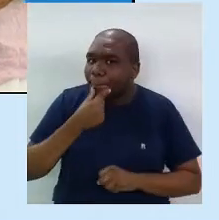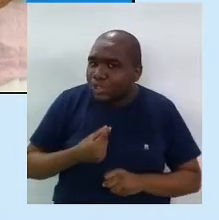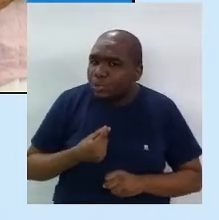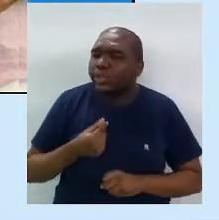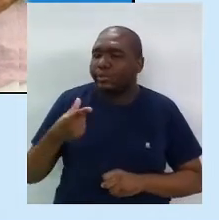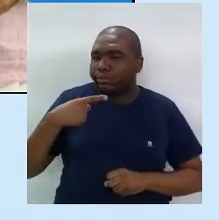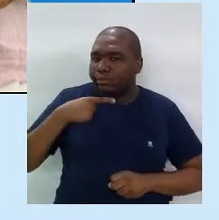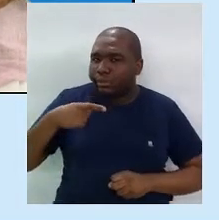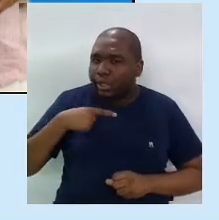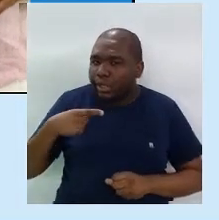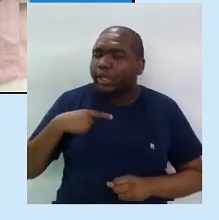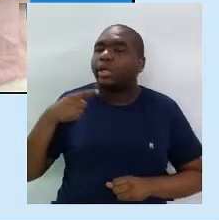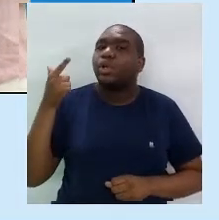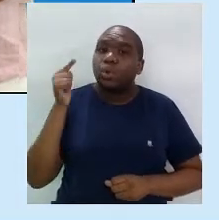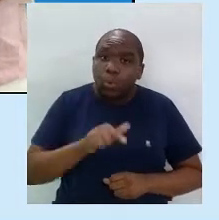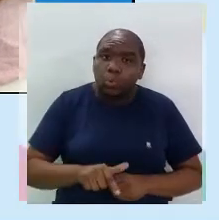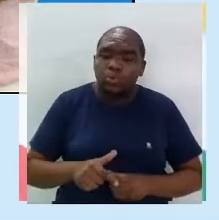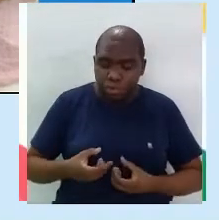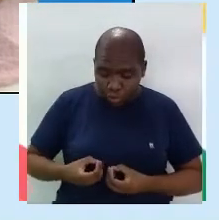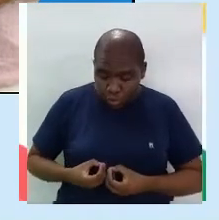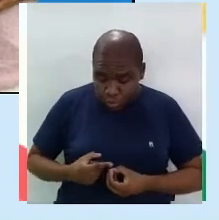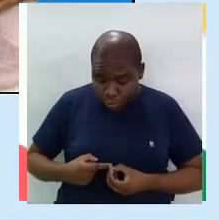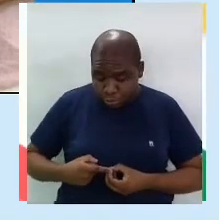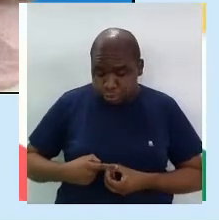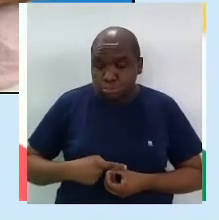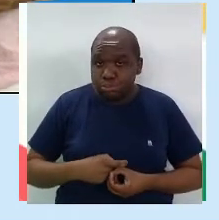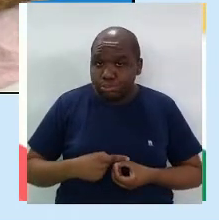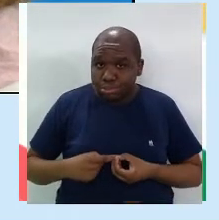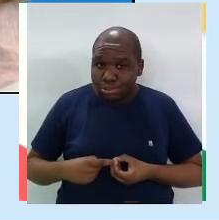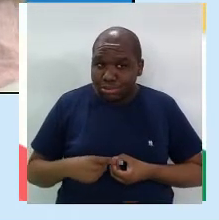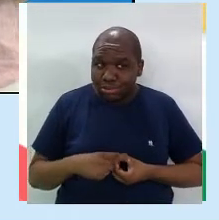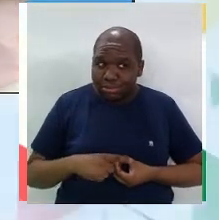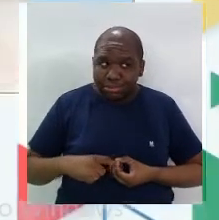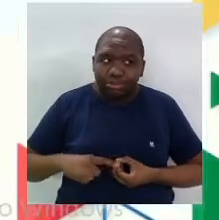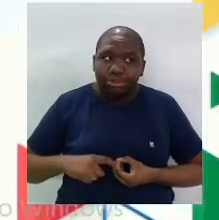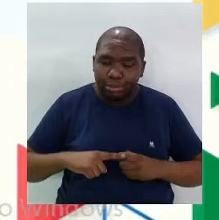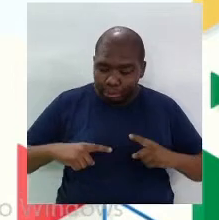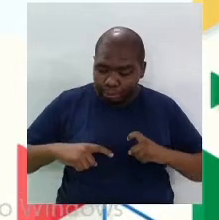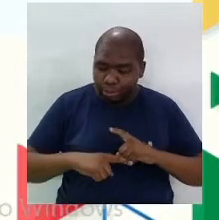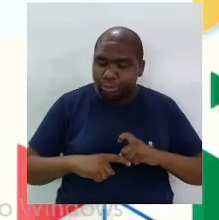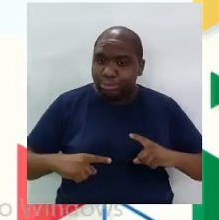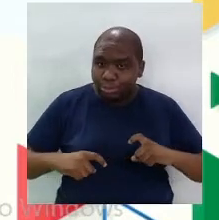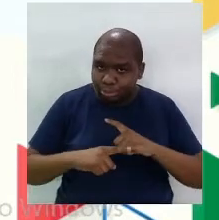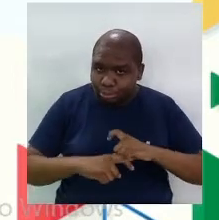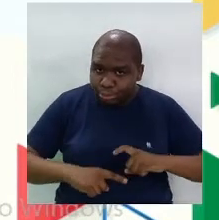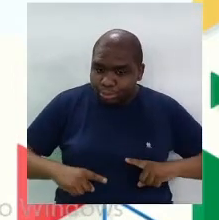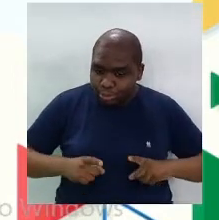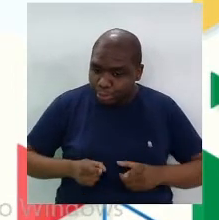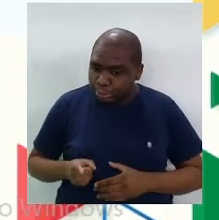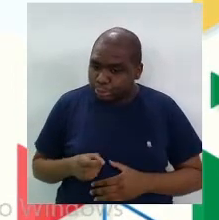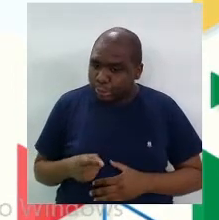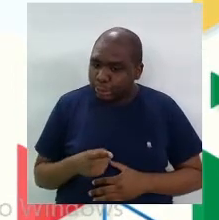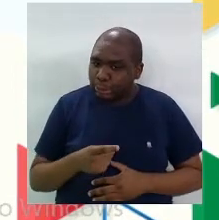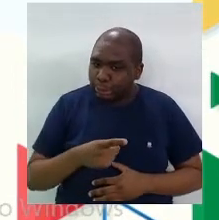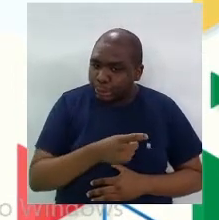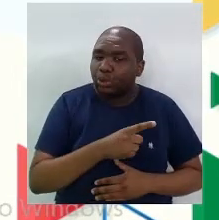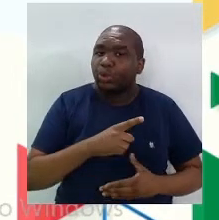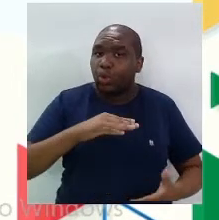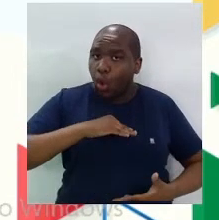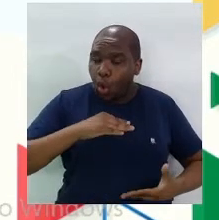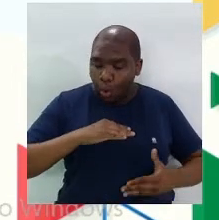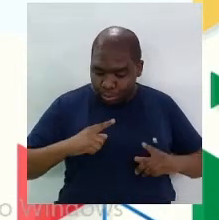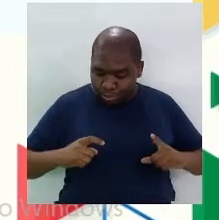reprodutor masculino, ele vai garantir a produção dos espermatozoides e a transferência